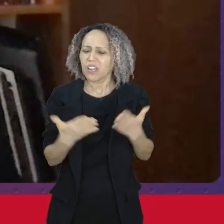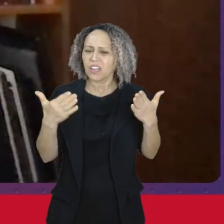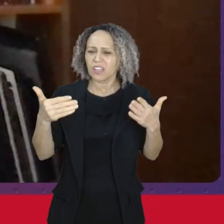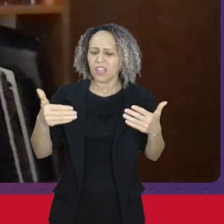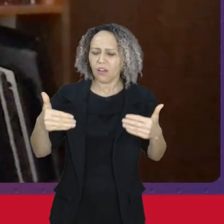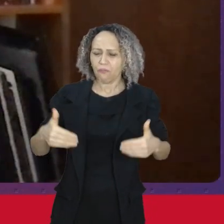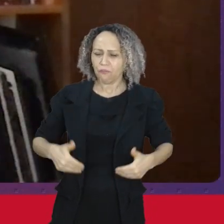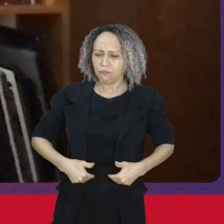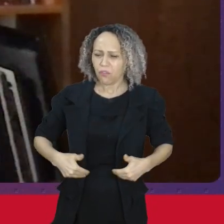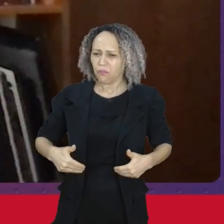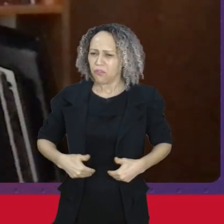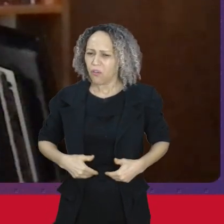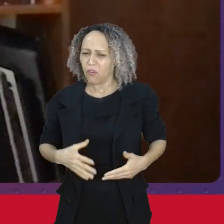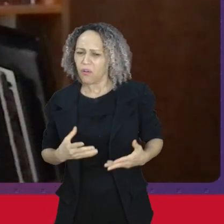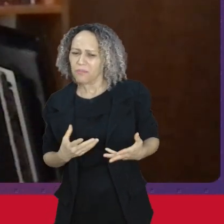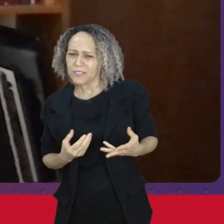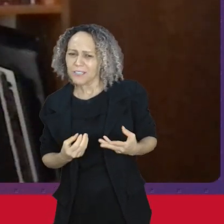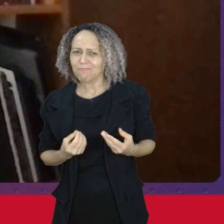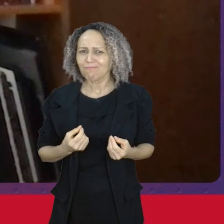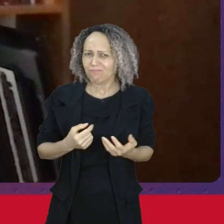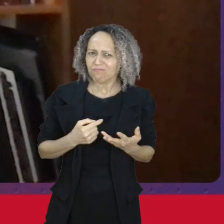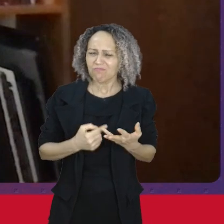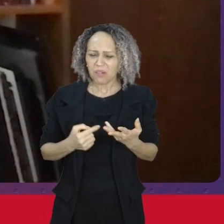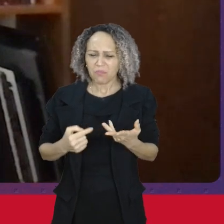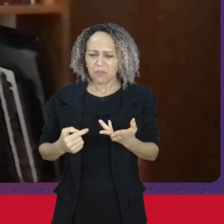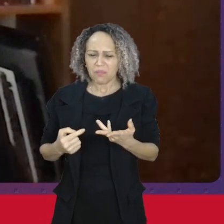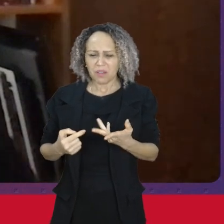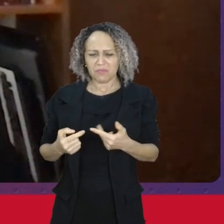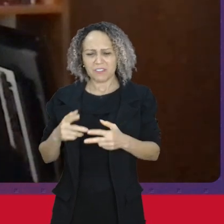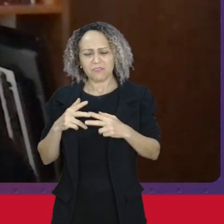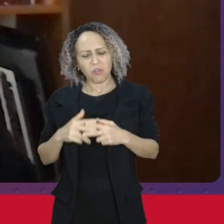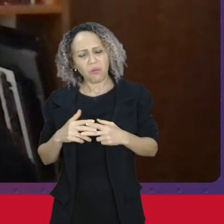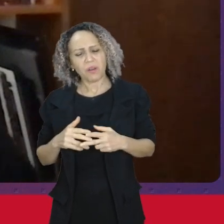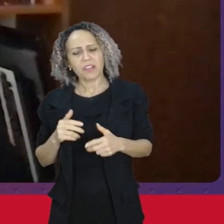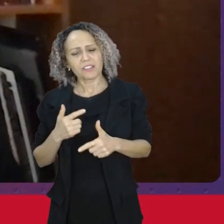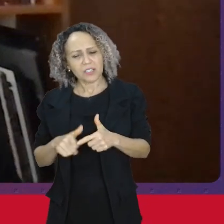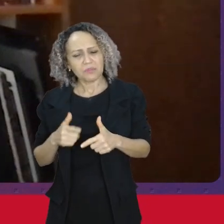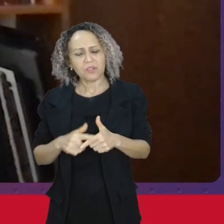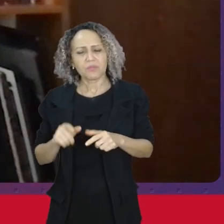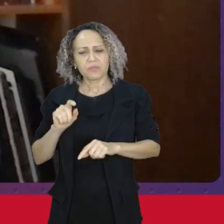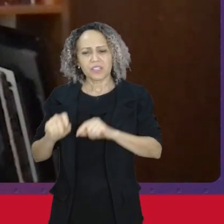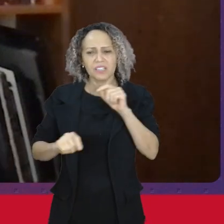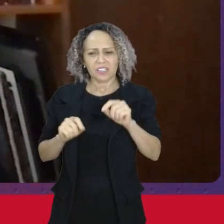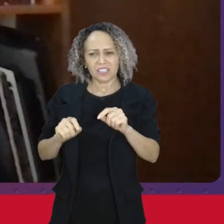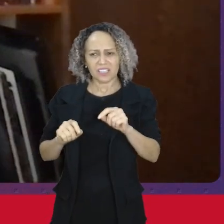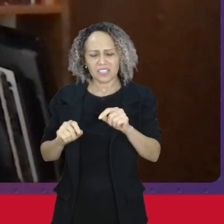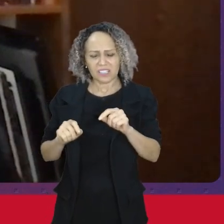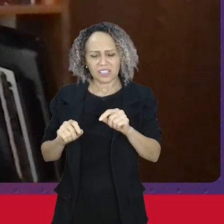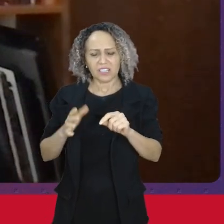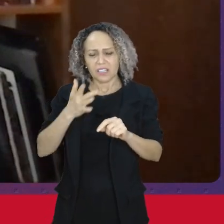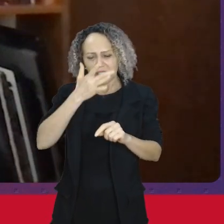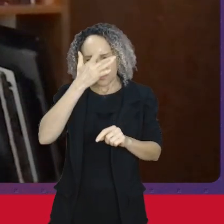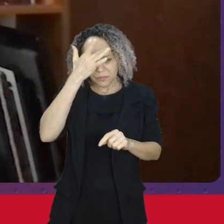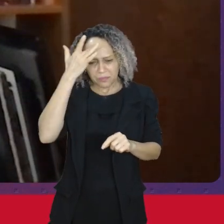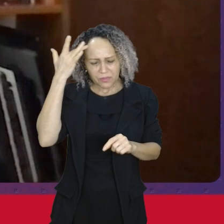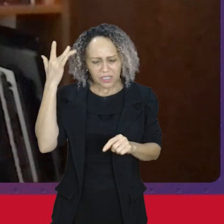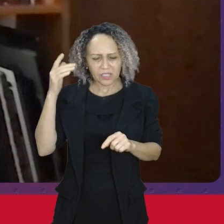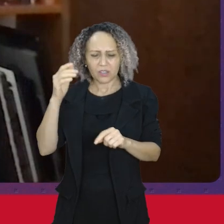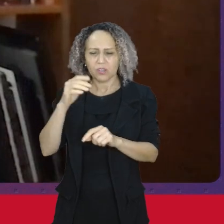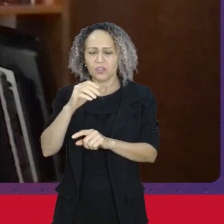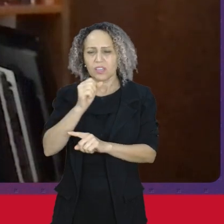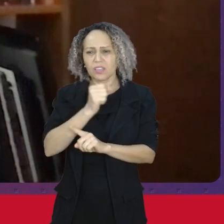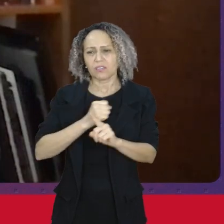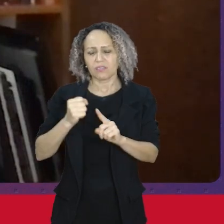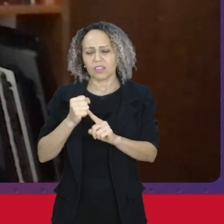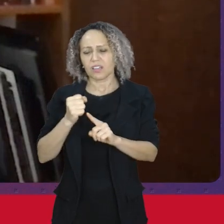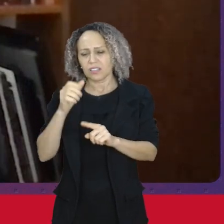conjunto complexo de problemas que leva a população a uma situação de fome. E, atualmente,